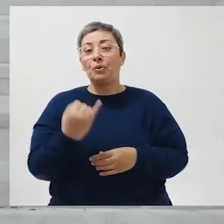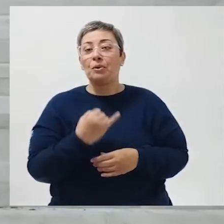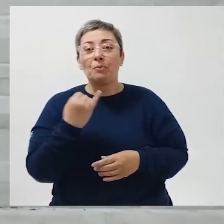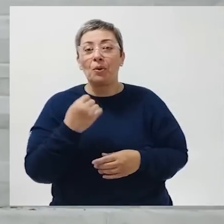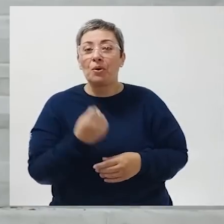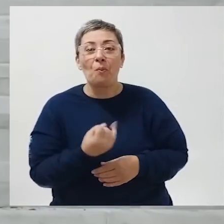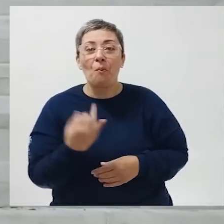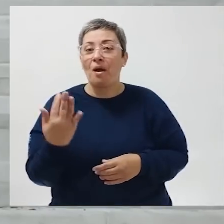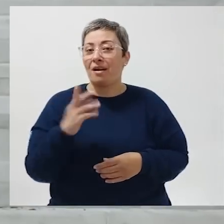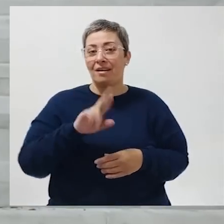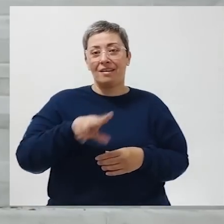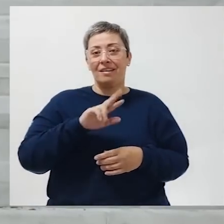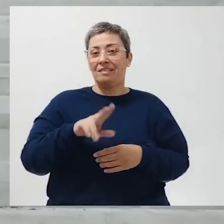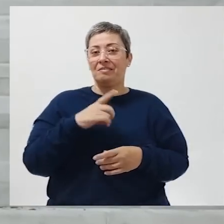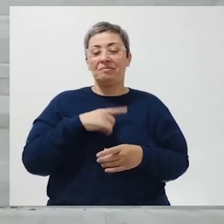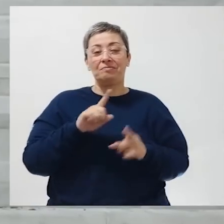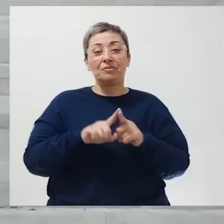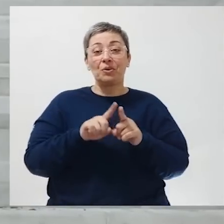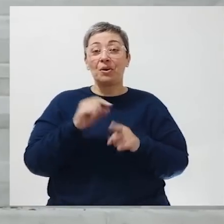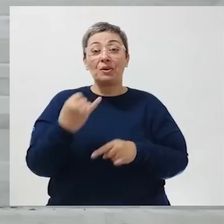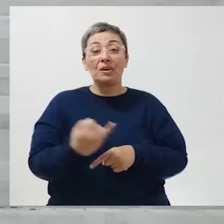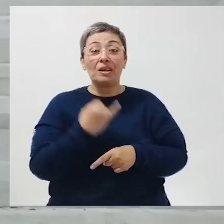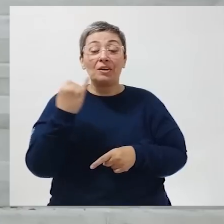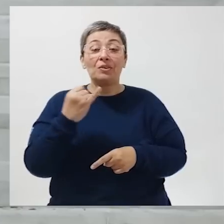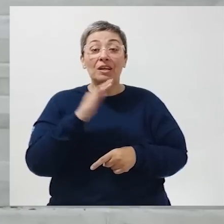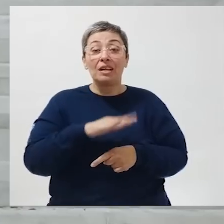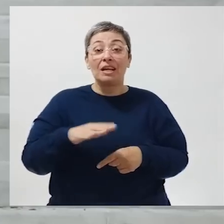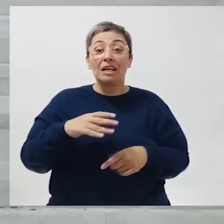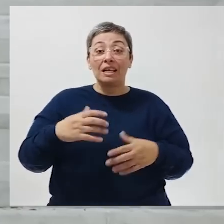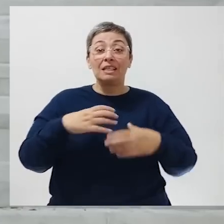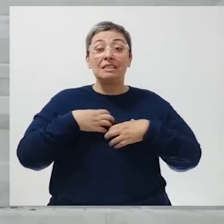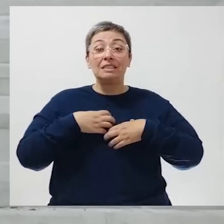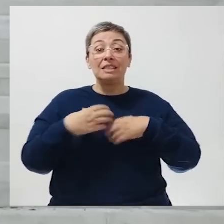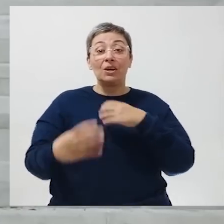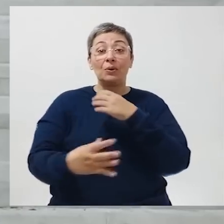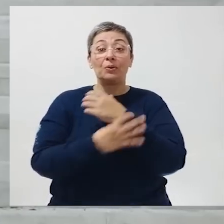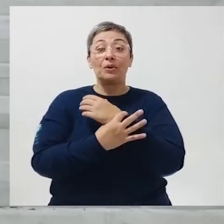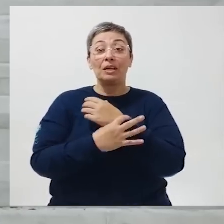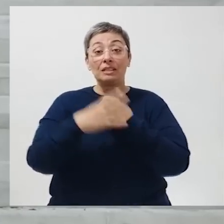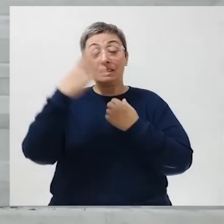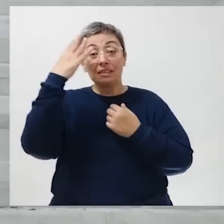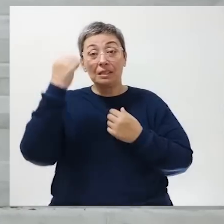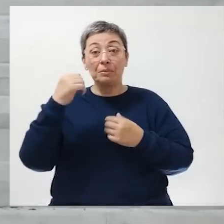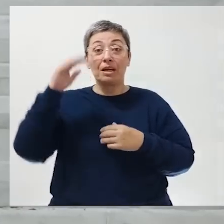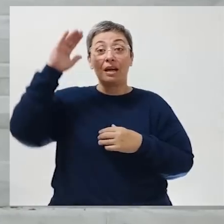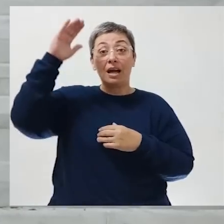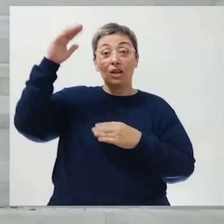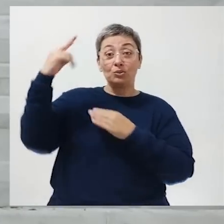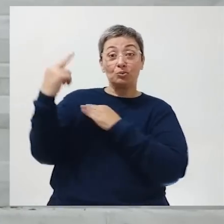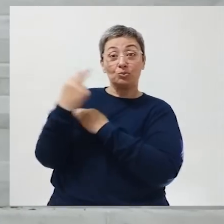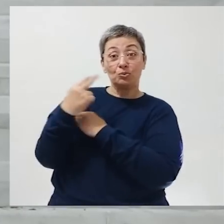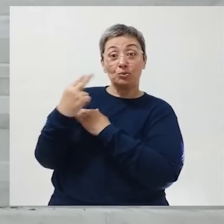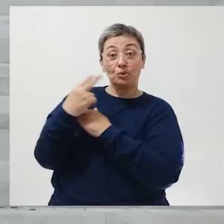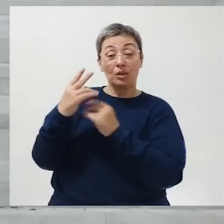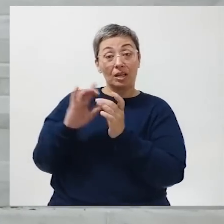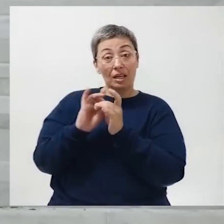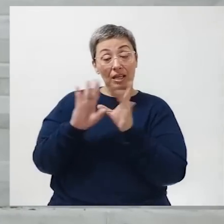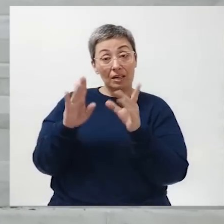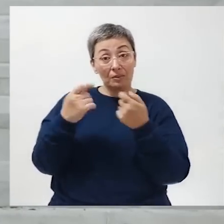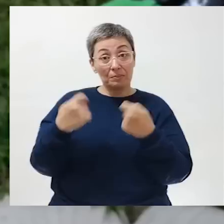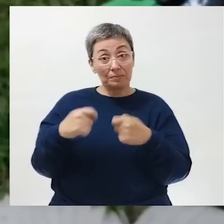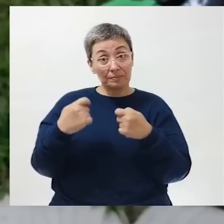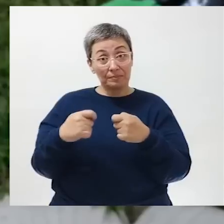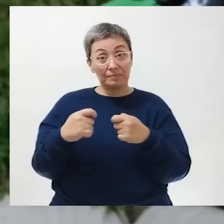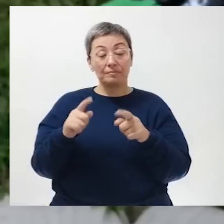é a quantidade de brinquedos. O que importa é a criança se sentir segura e saber que tem um adulto ali sempre disponível quando ela